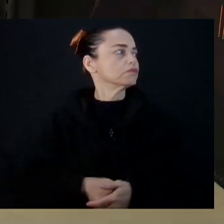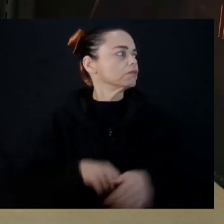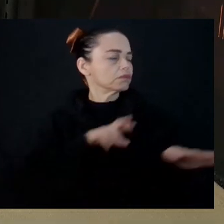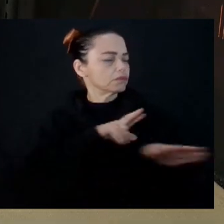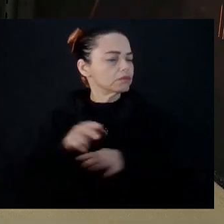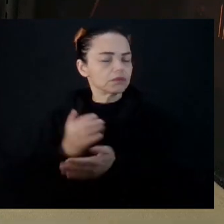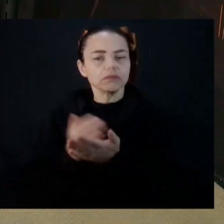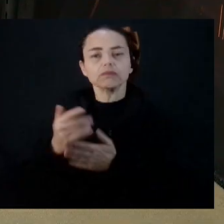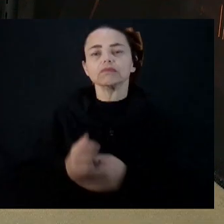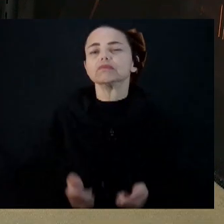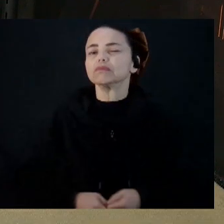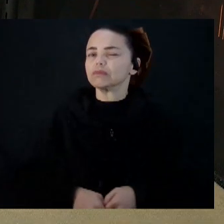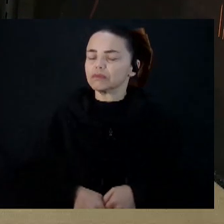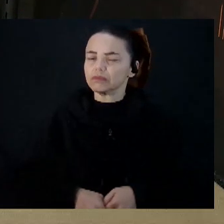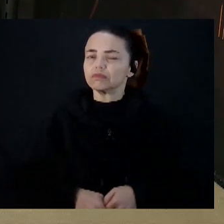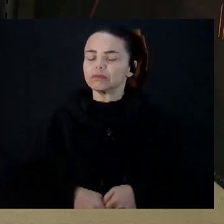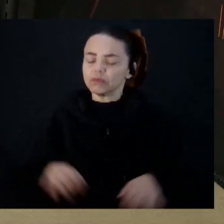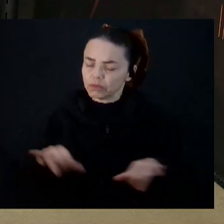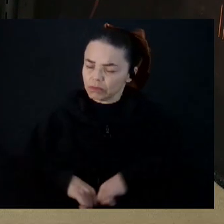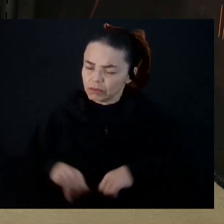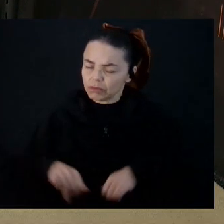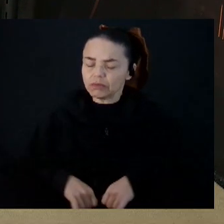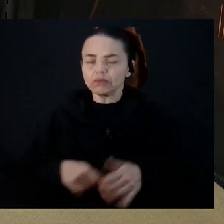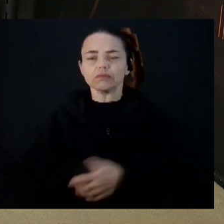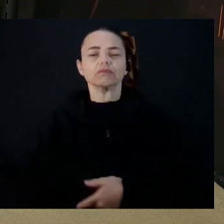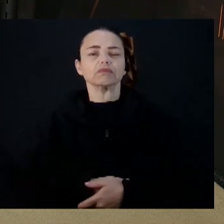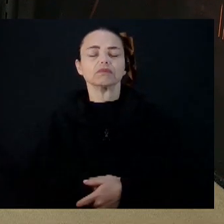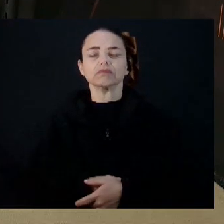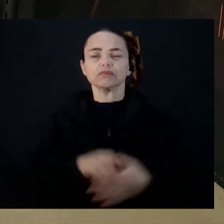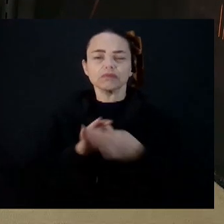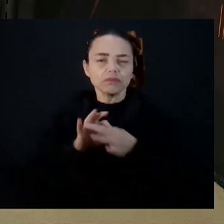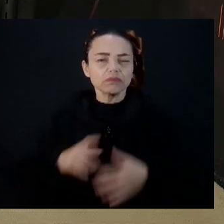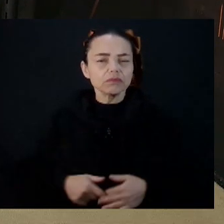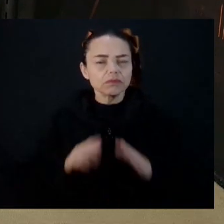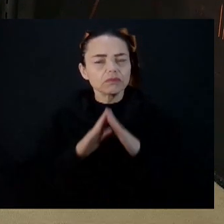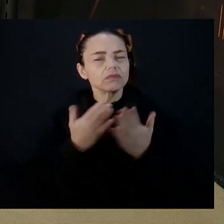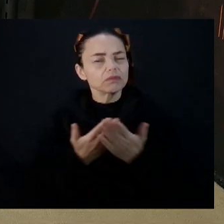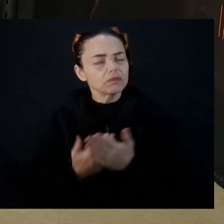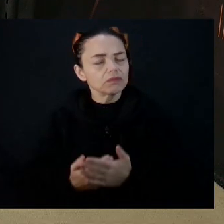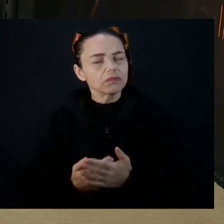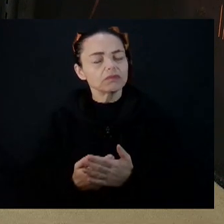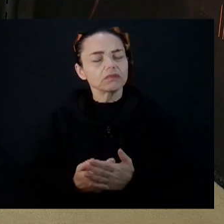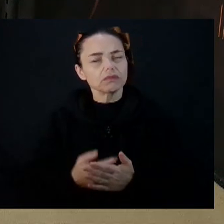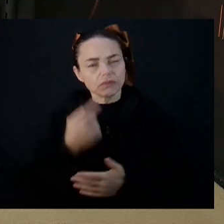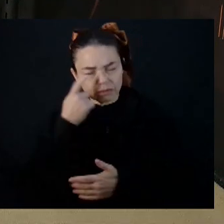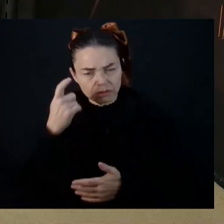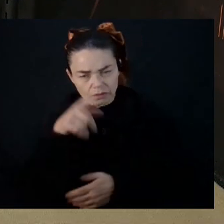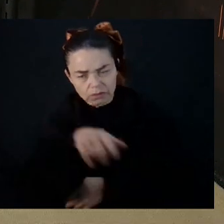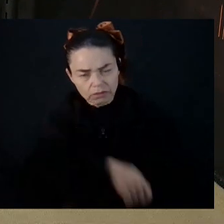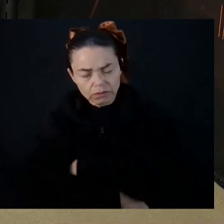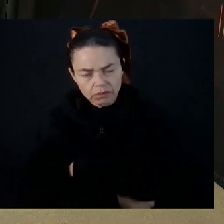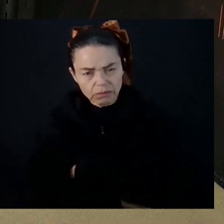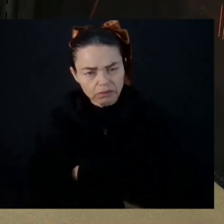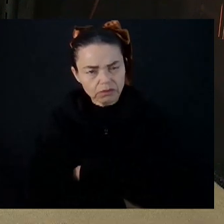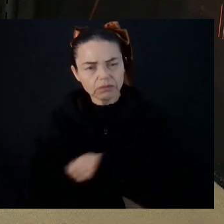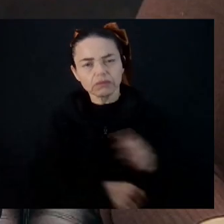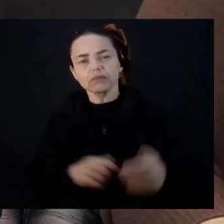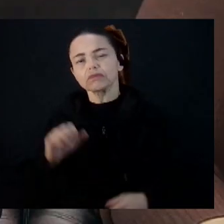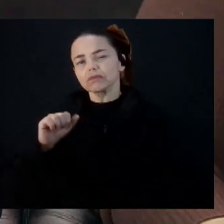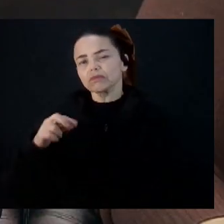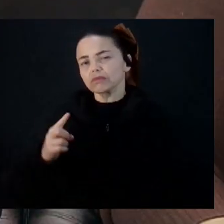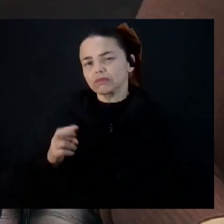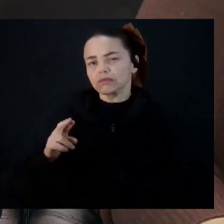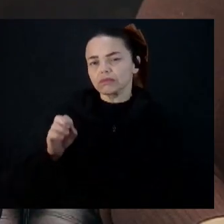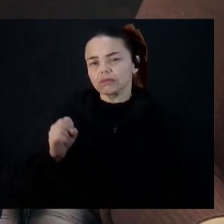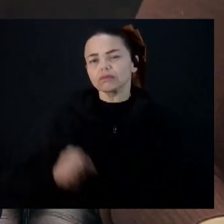ser um sinal de sofrimento ligado à escola? Interessante, Henrique. Vamos lá, então. Andressa. Pode ser,